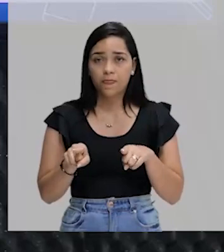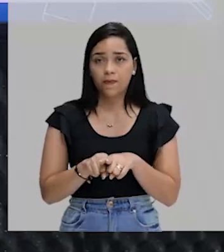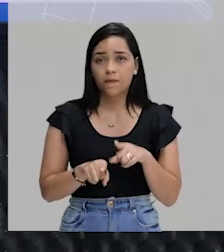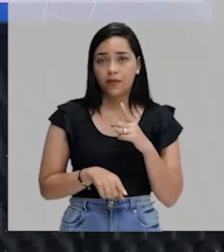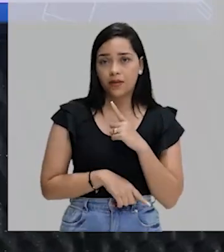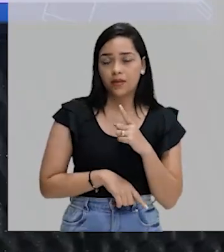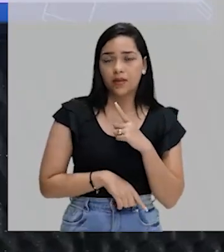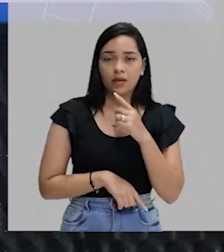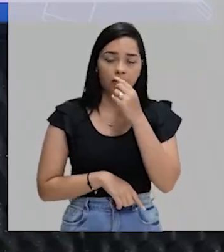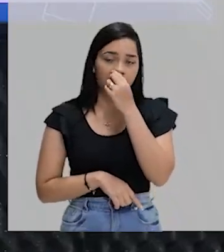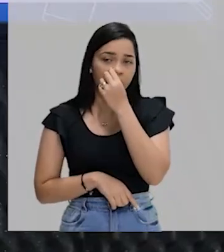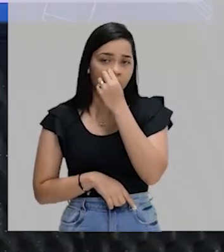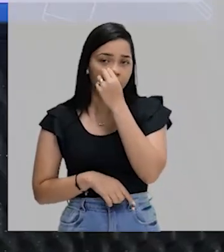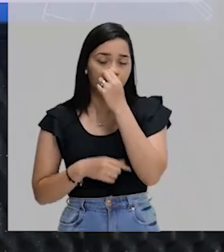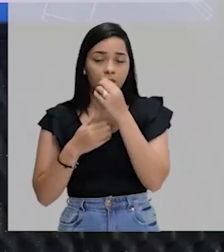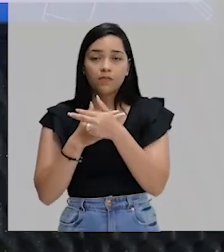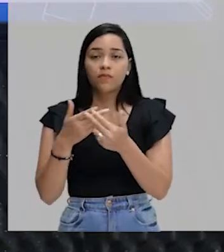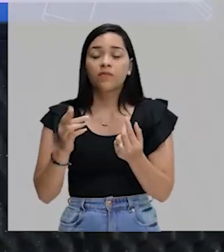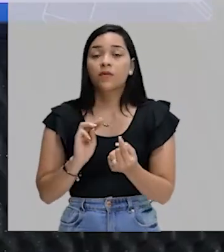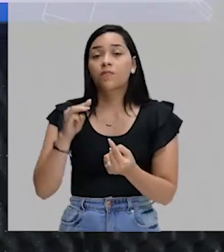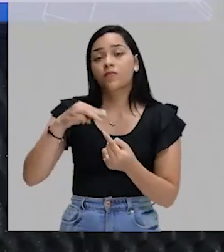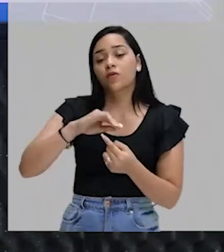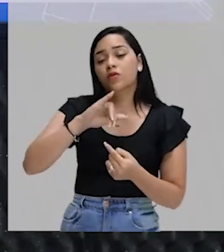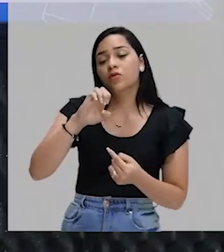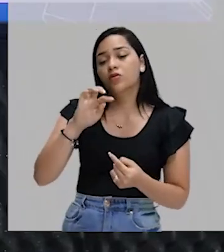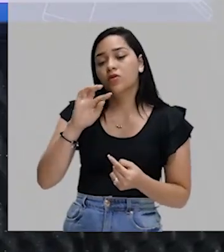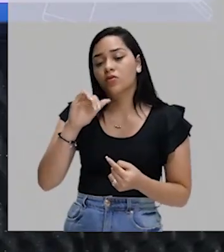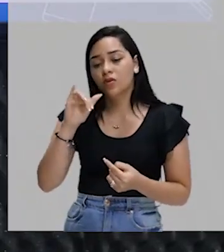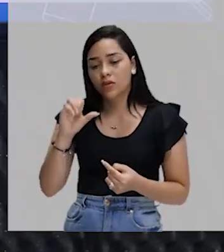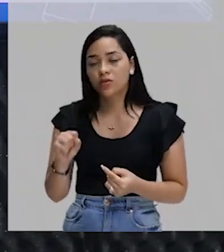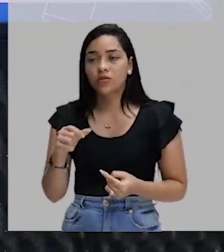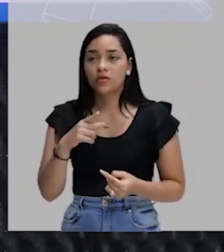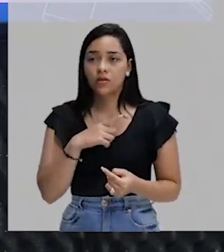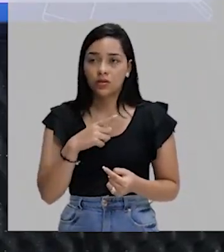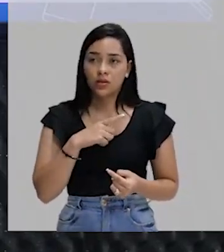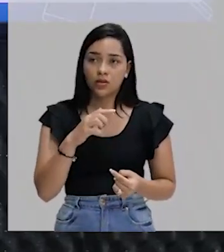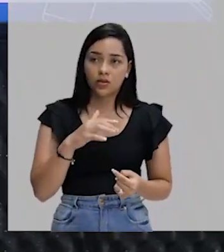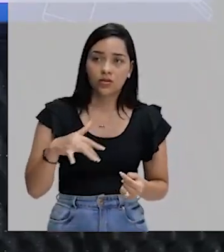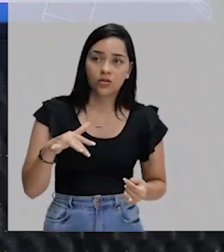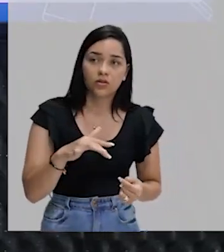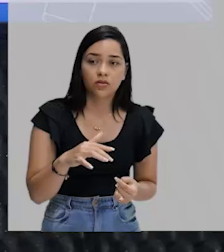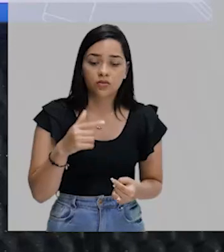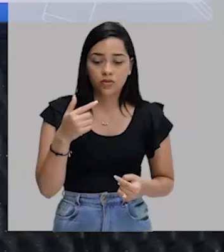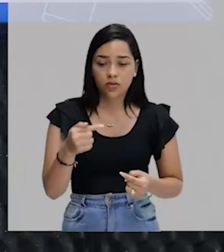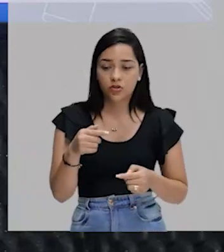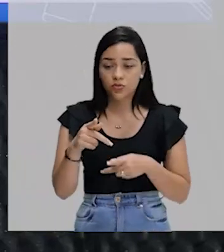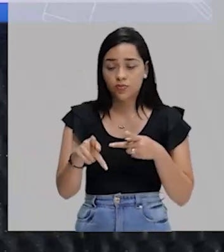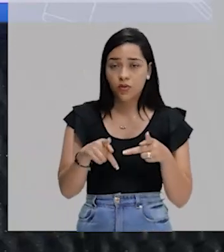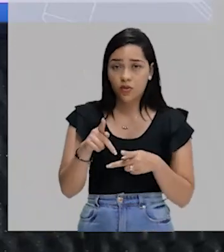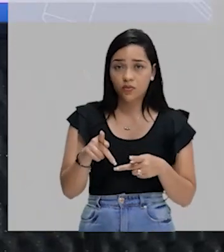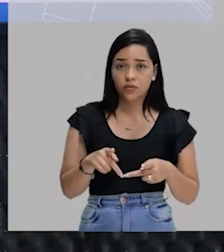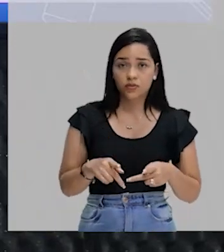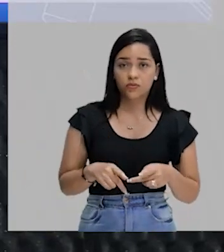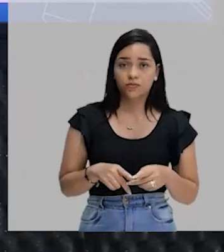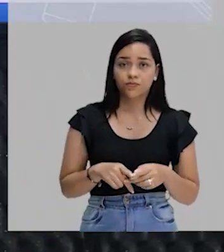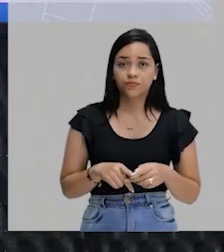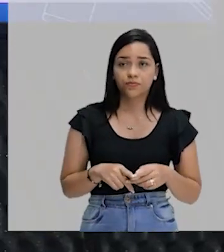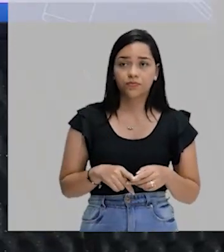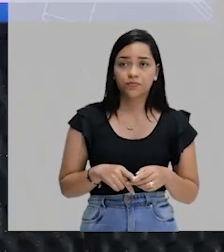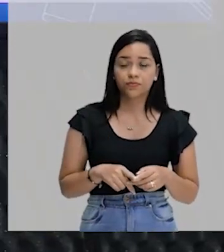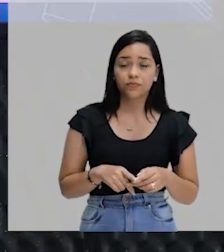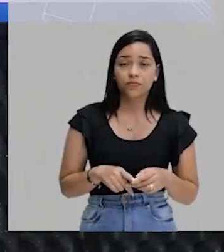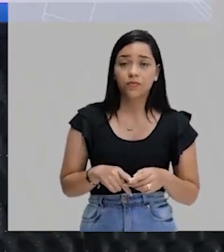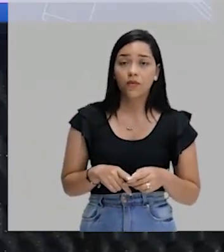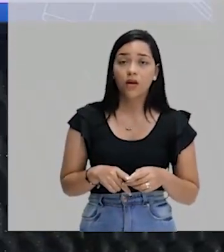em conflito com as missões jesuíticas que estavam estabelecidas nessa região dos Sete Povos das Missões. Tá? As